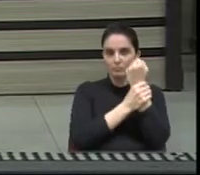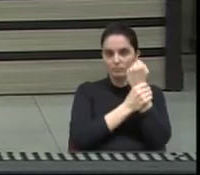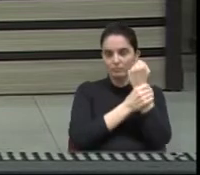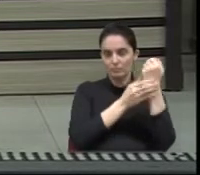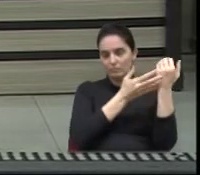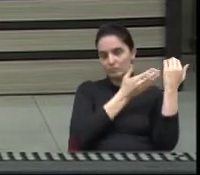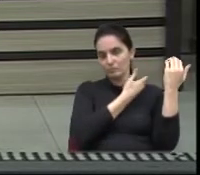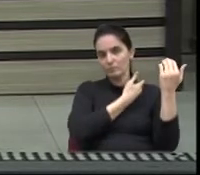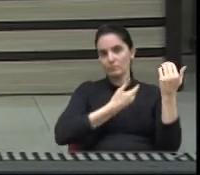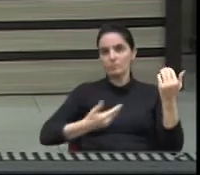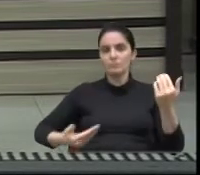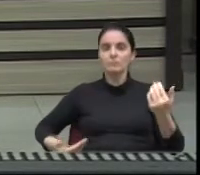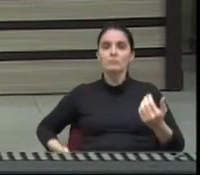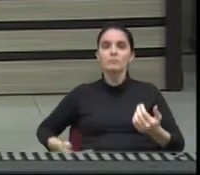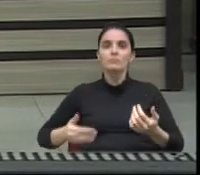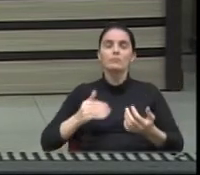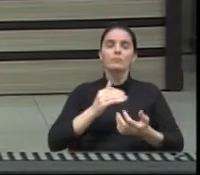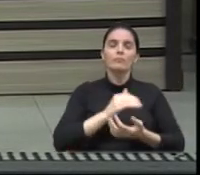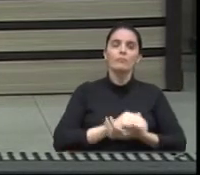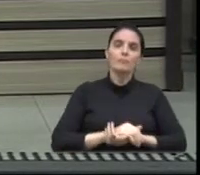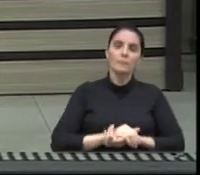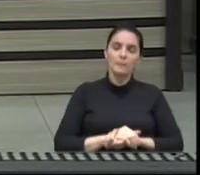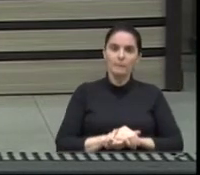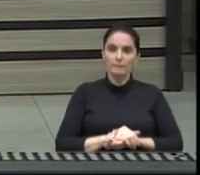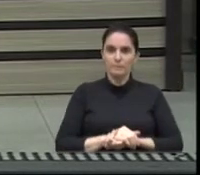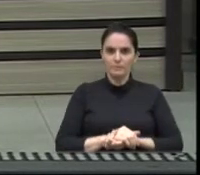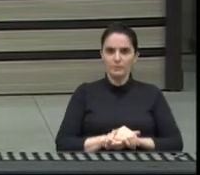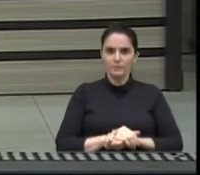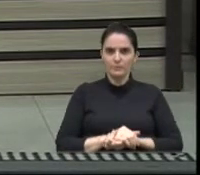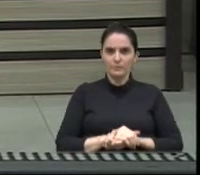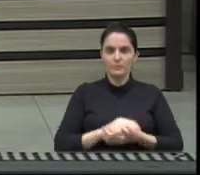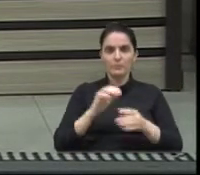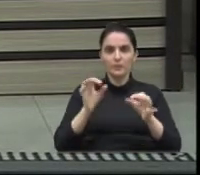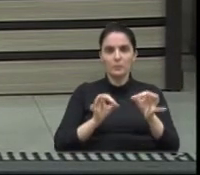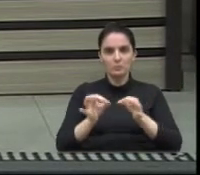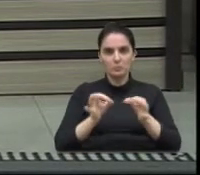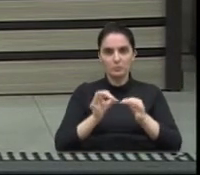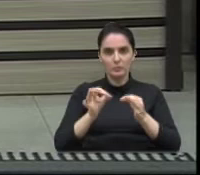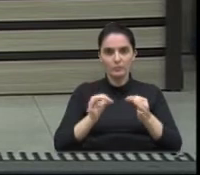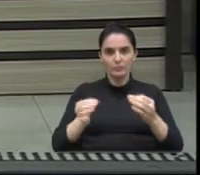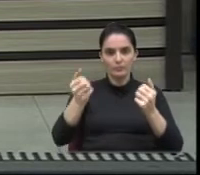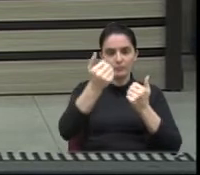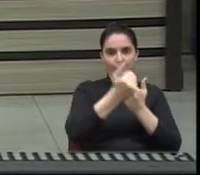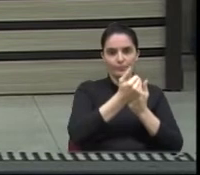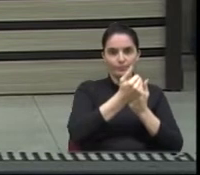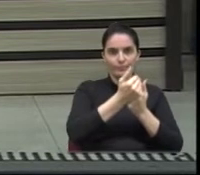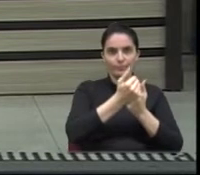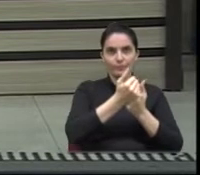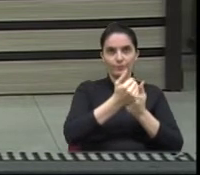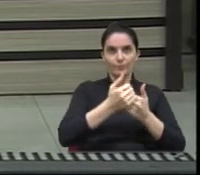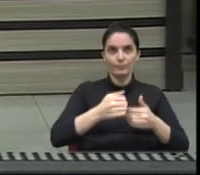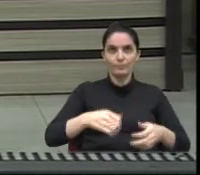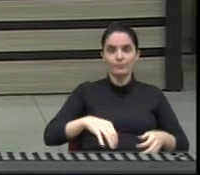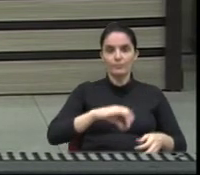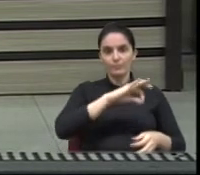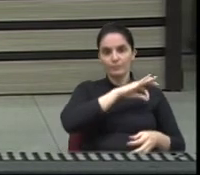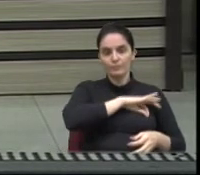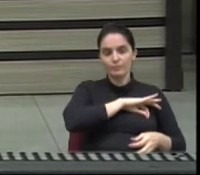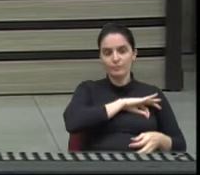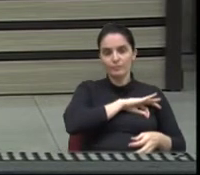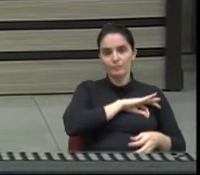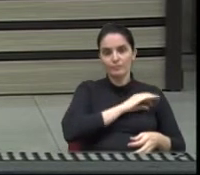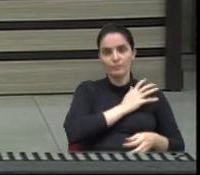de São Paulo, Máximo Alves Barbosa Filho, para que seja feita a reposição do quadro de delegados, investigadores e